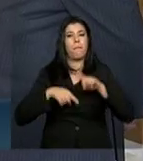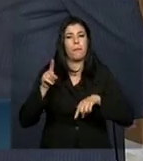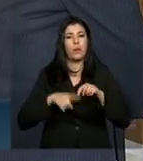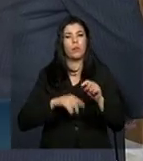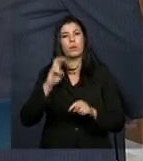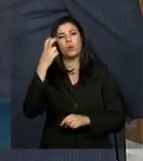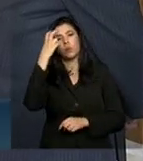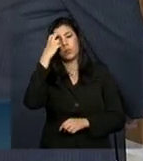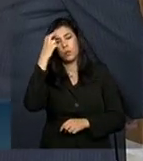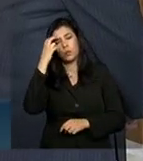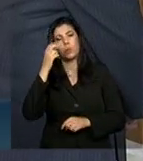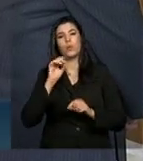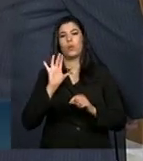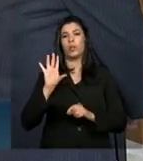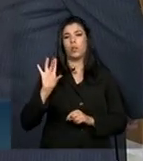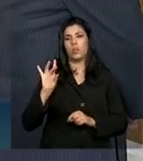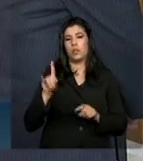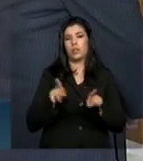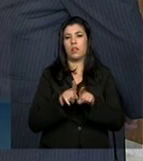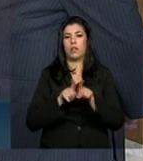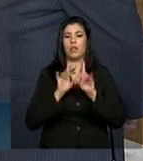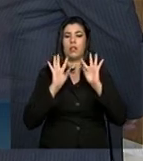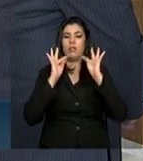e tecnologia.